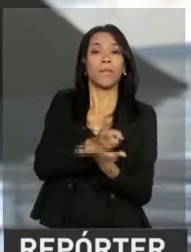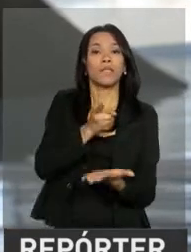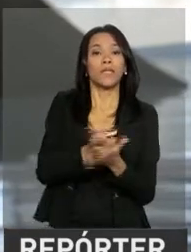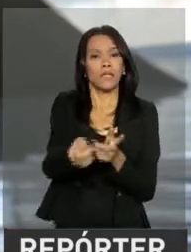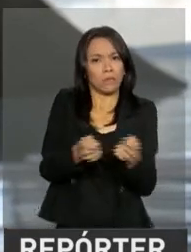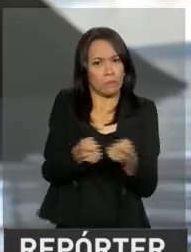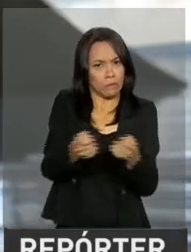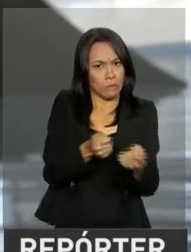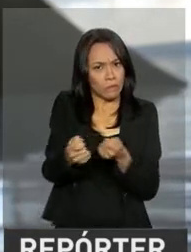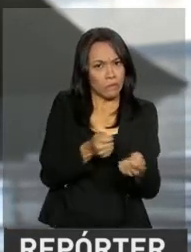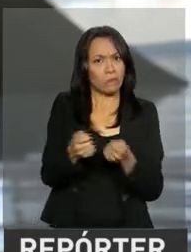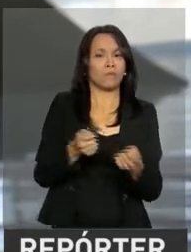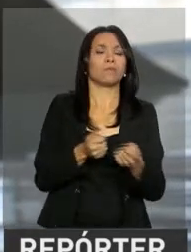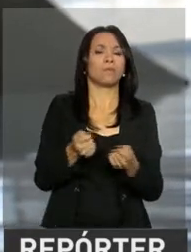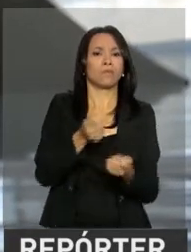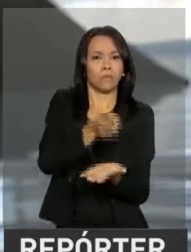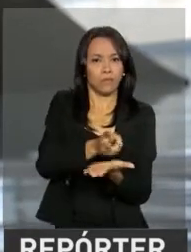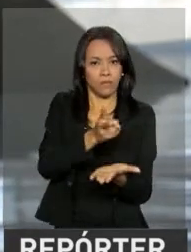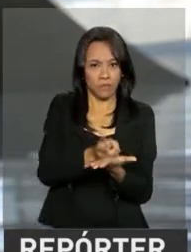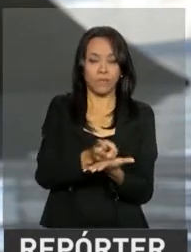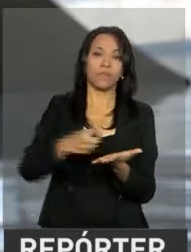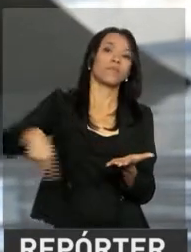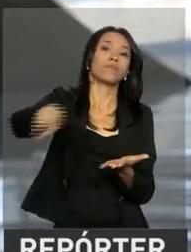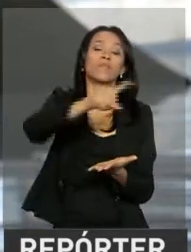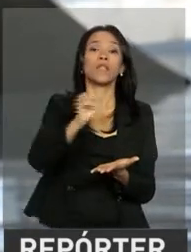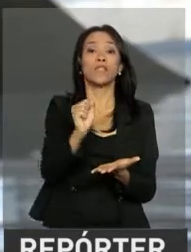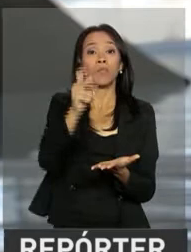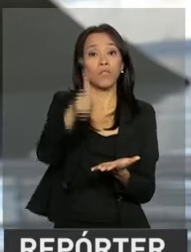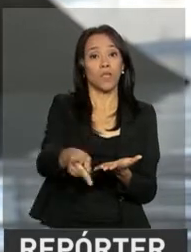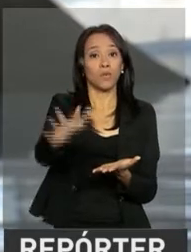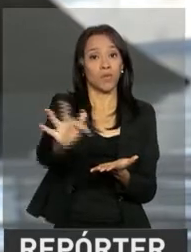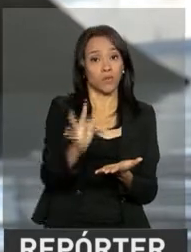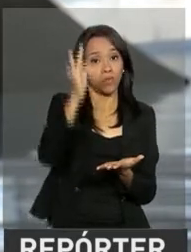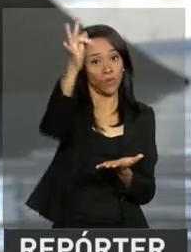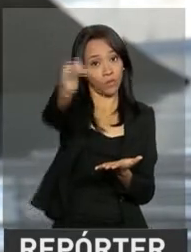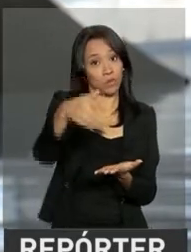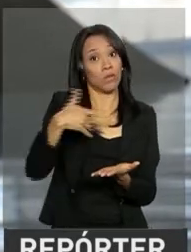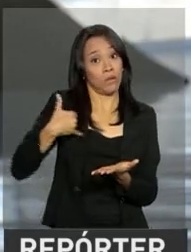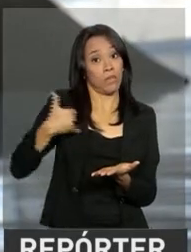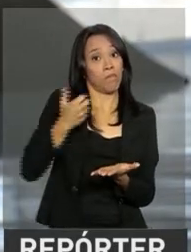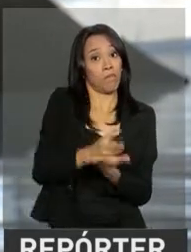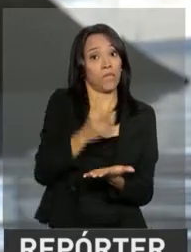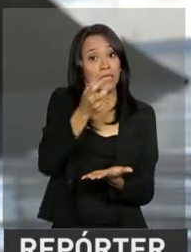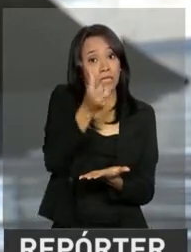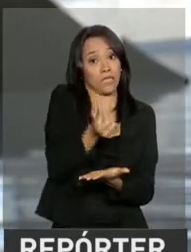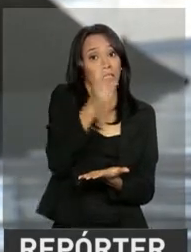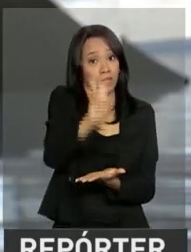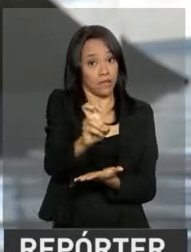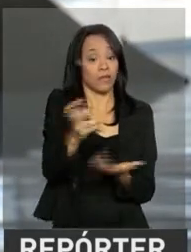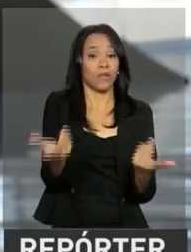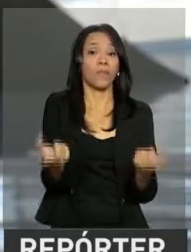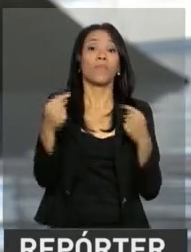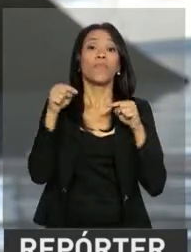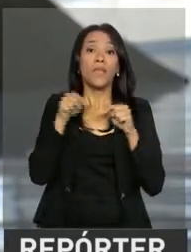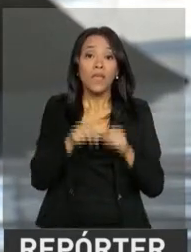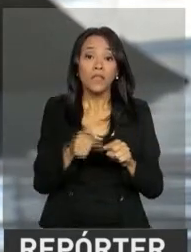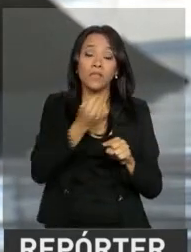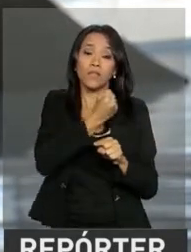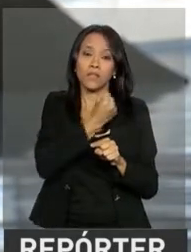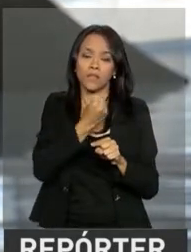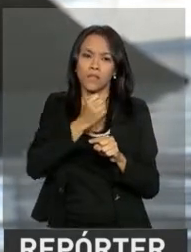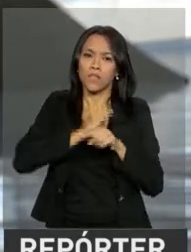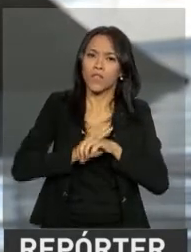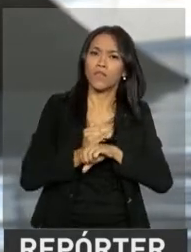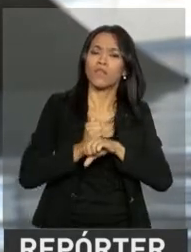gastos com as aposentadorias no futuro esses dados segundo a nota se baseia nos números sobre